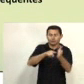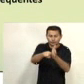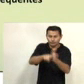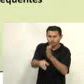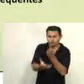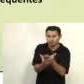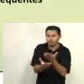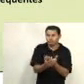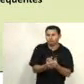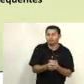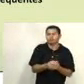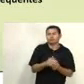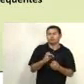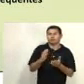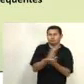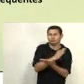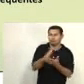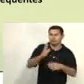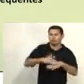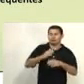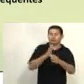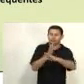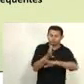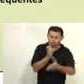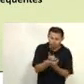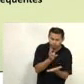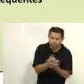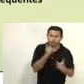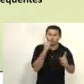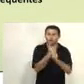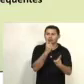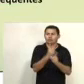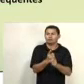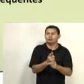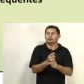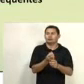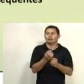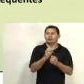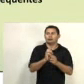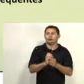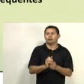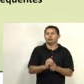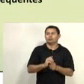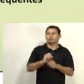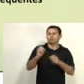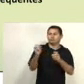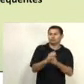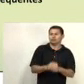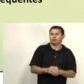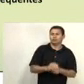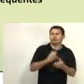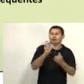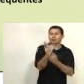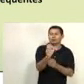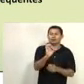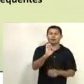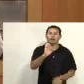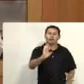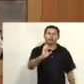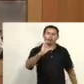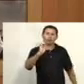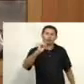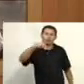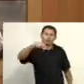estatística. É uma das distribuições mais frequentes encontradas em econometria. O que seria a palavra